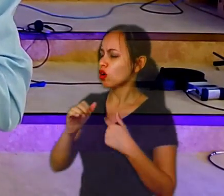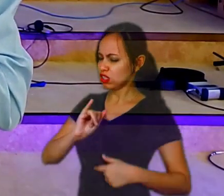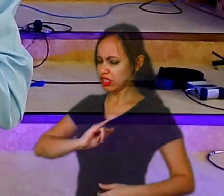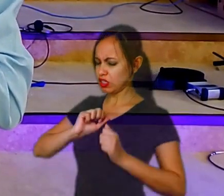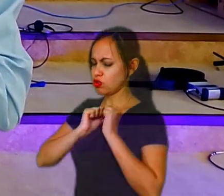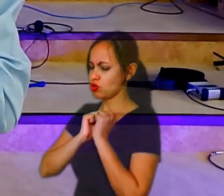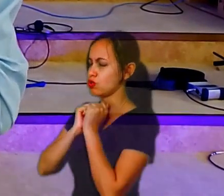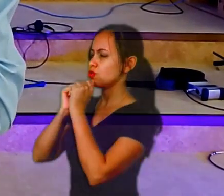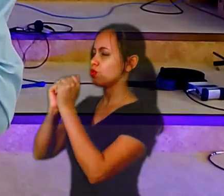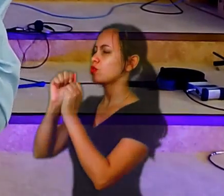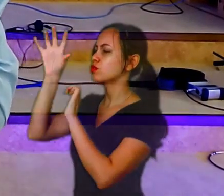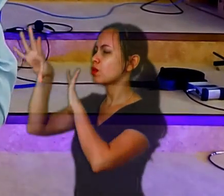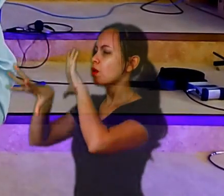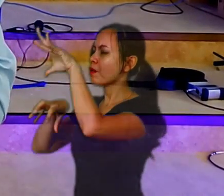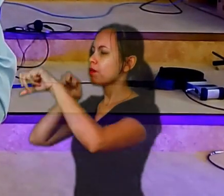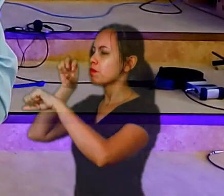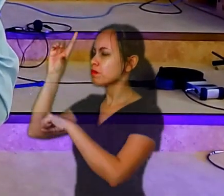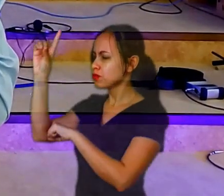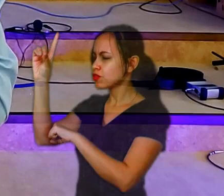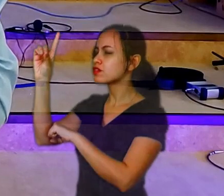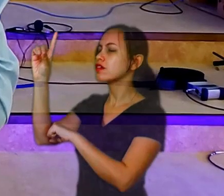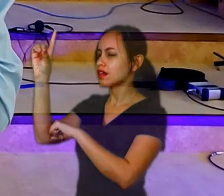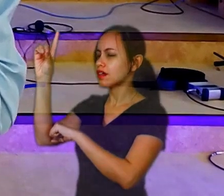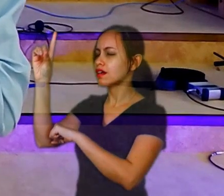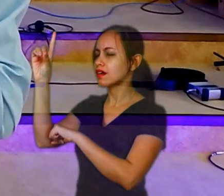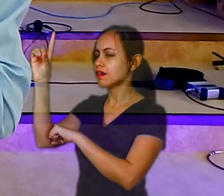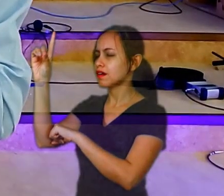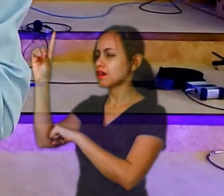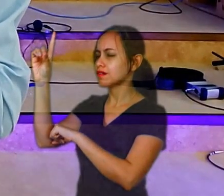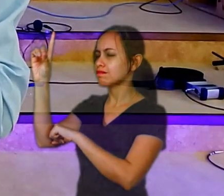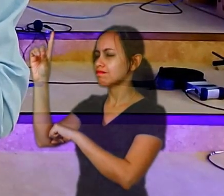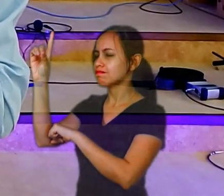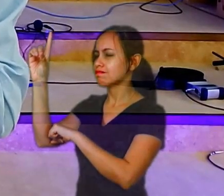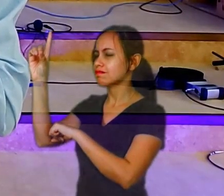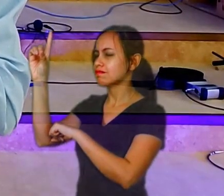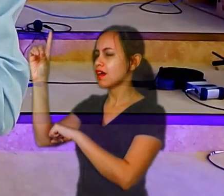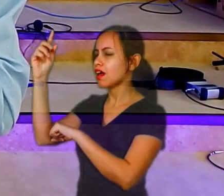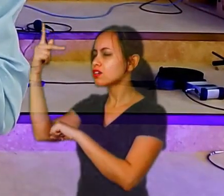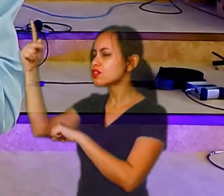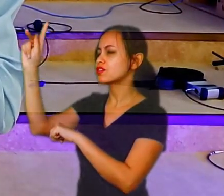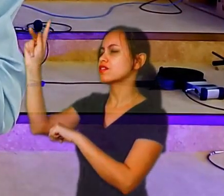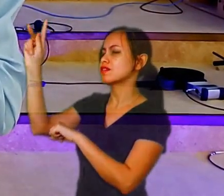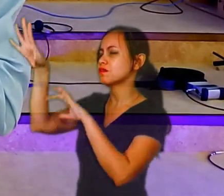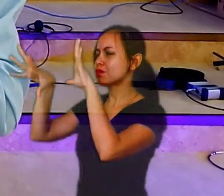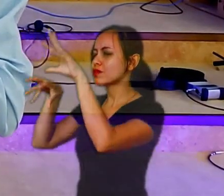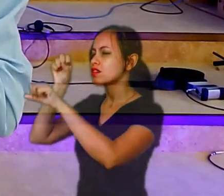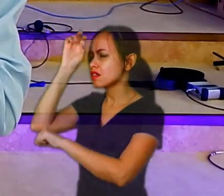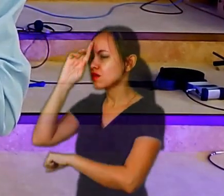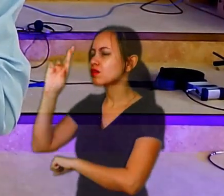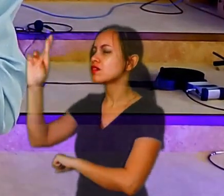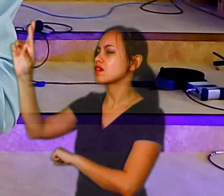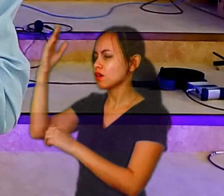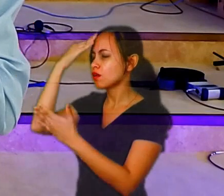igreja, junto com a congregação do Senhor, buscar a Tua face, buscar o Senhor